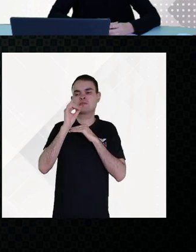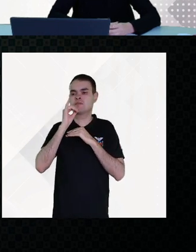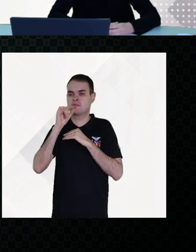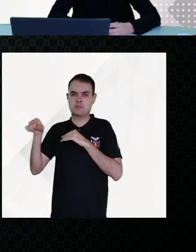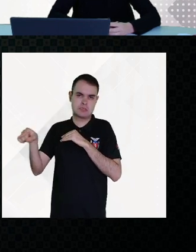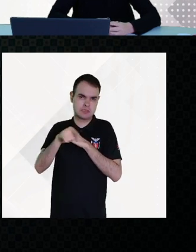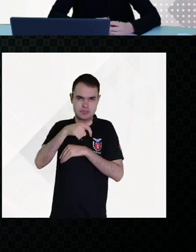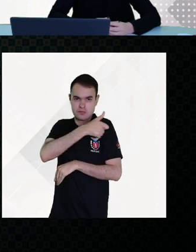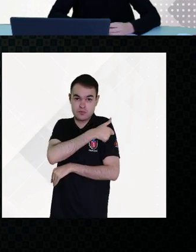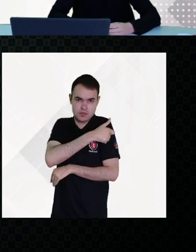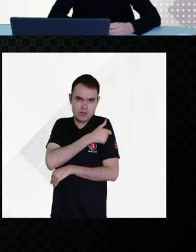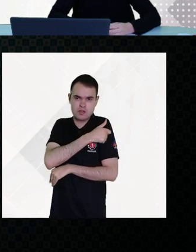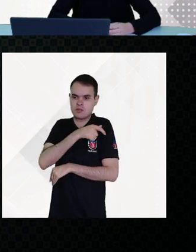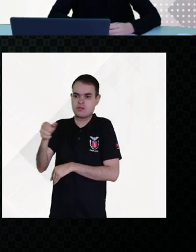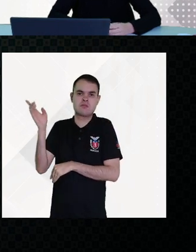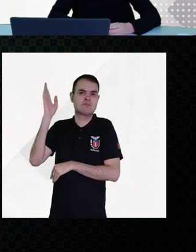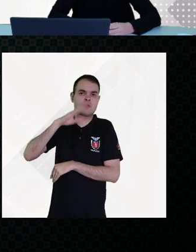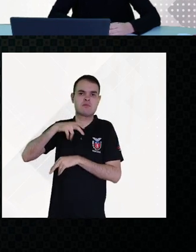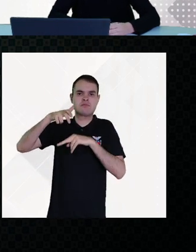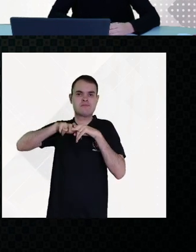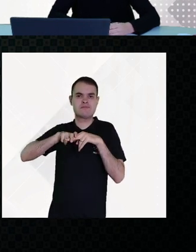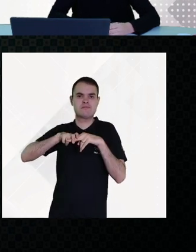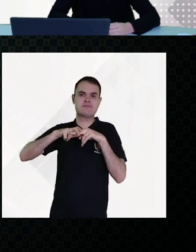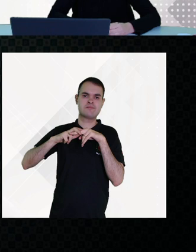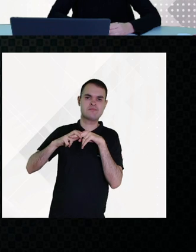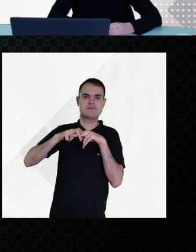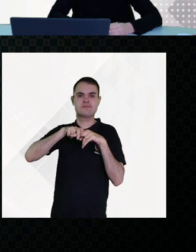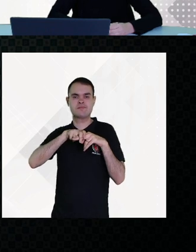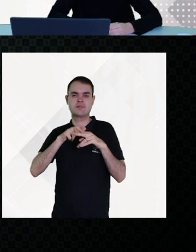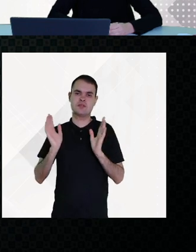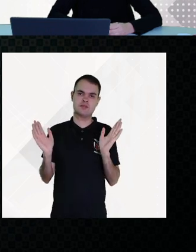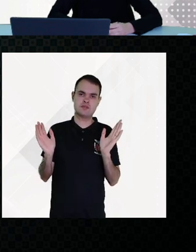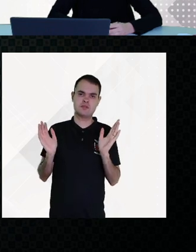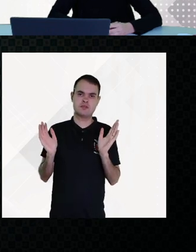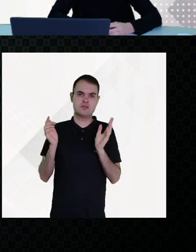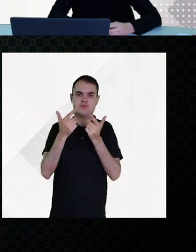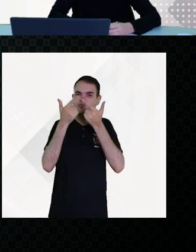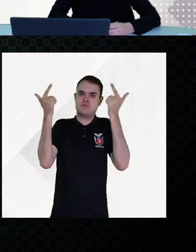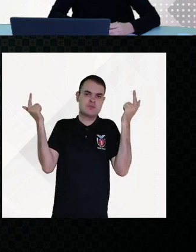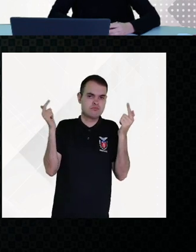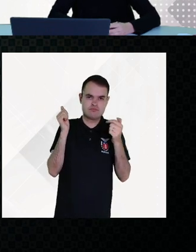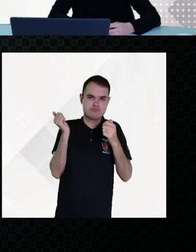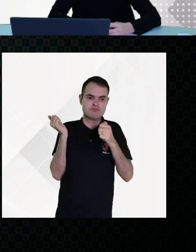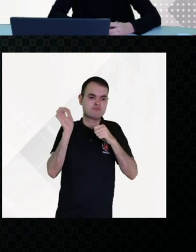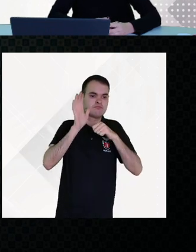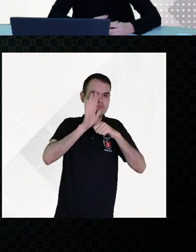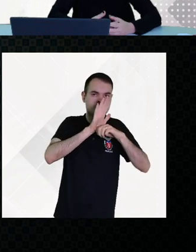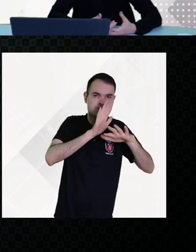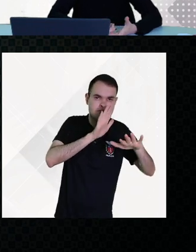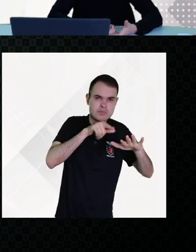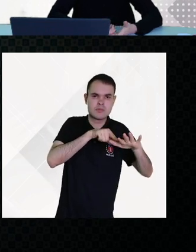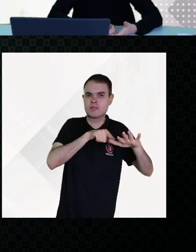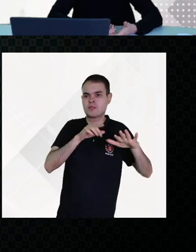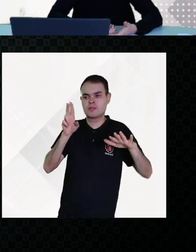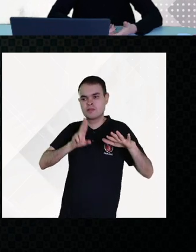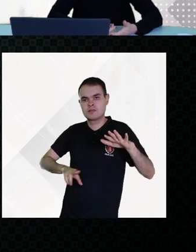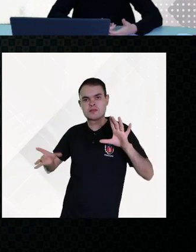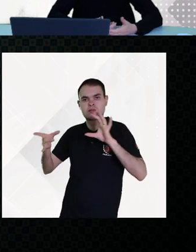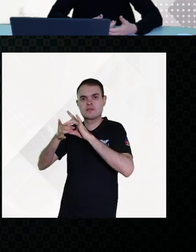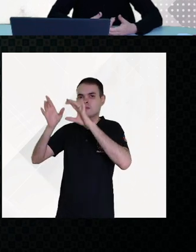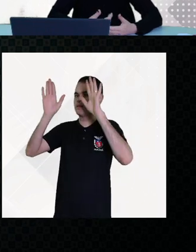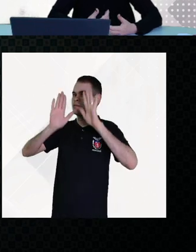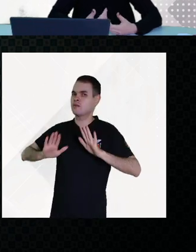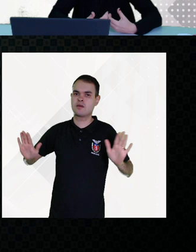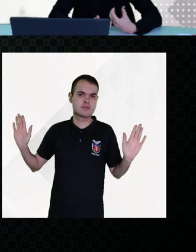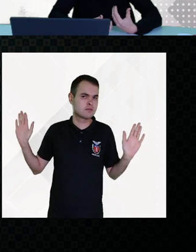estudantes, que estão mal posicionados, que não tem um recurso de tecnologia assistiva, que não tem uma tecnologia da informação